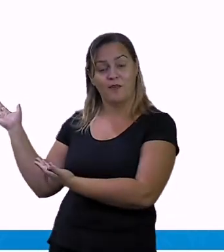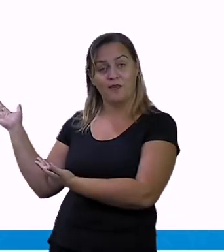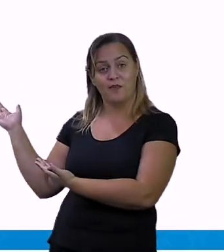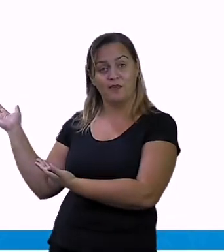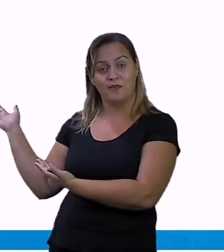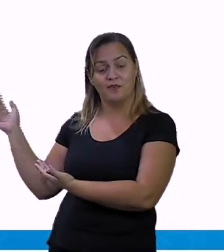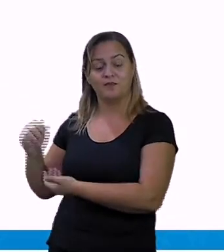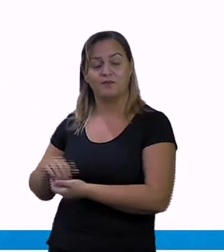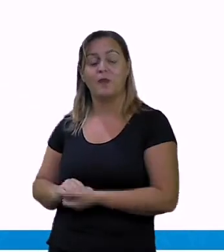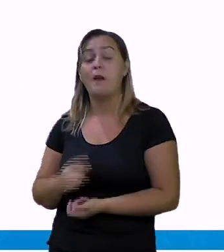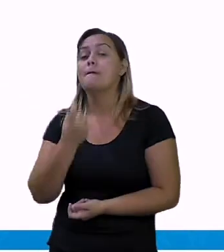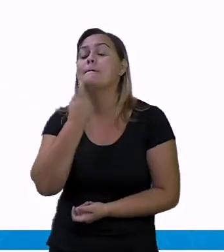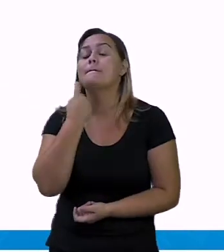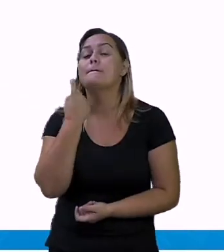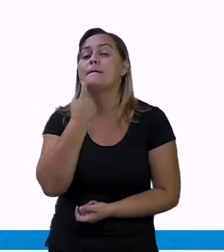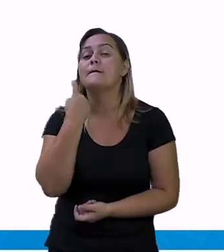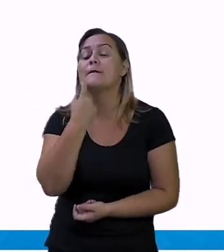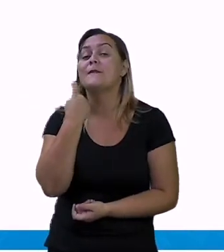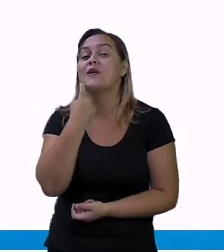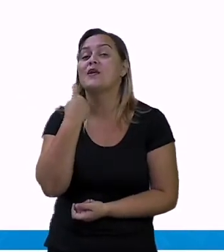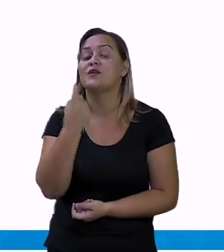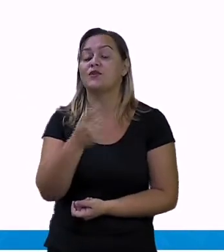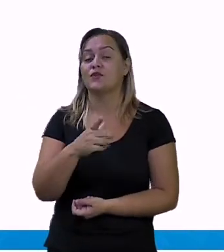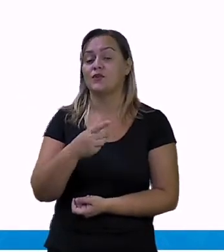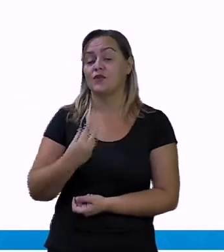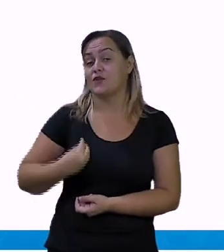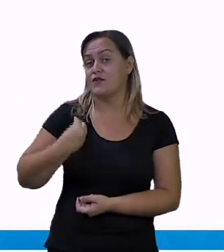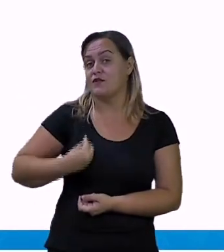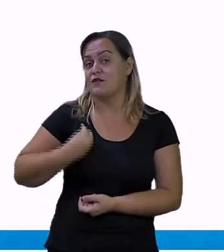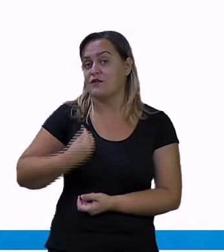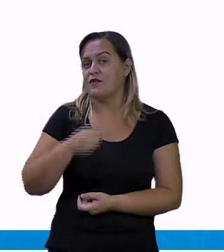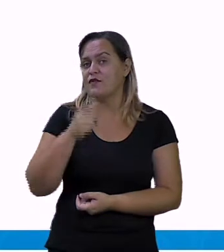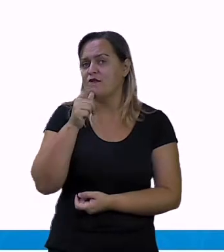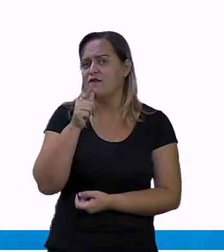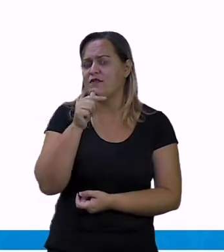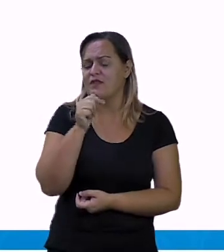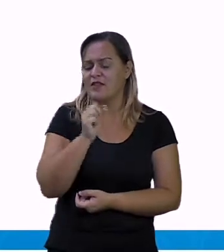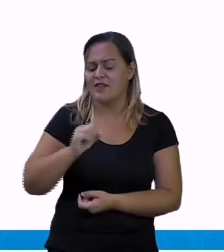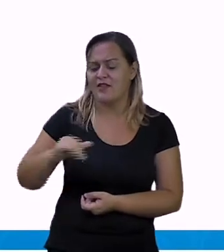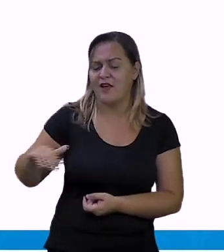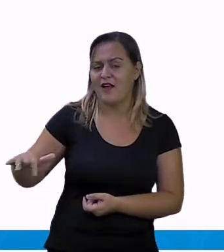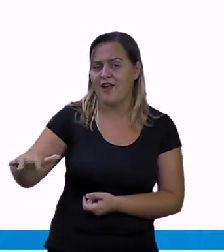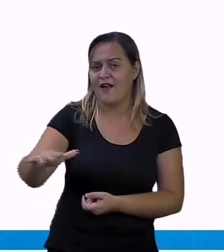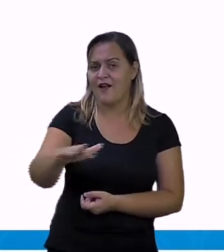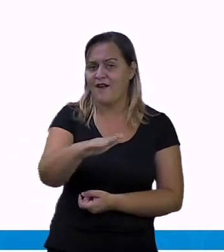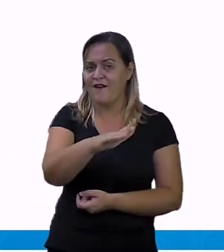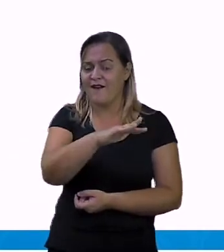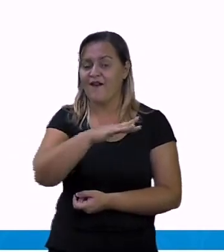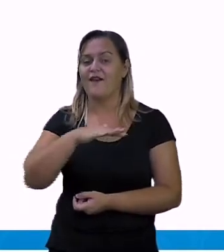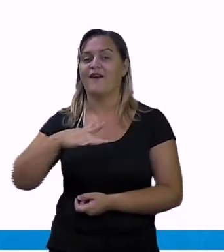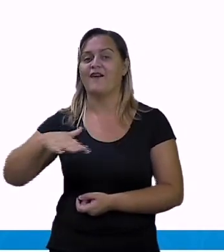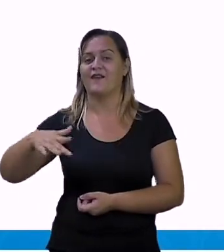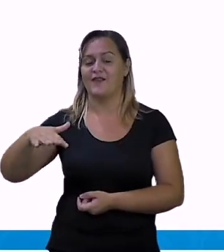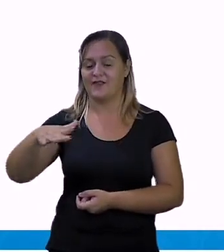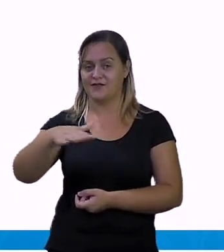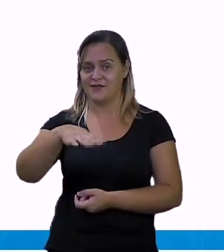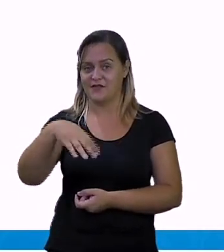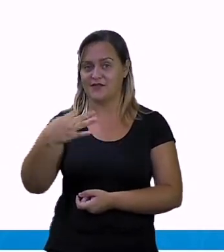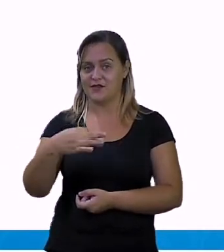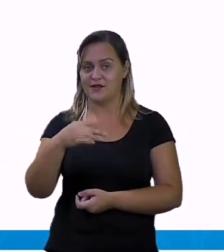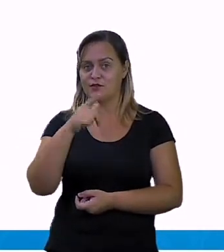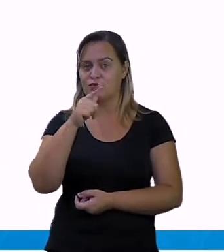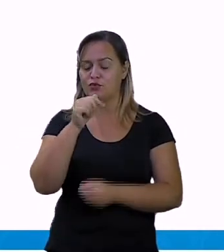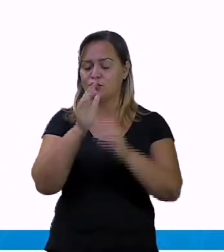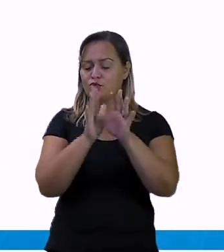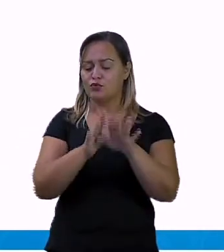de ambiente aquático. Eles vivem em ambientes marinhos e outros vivem